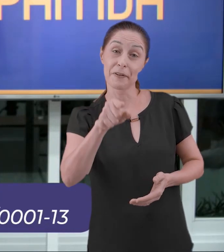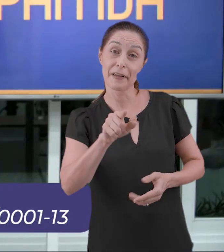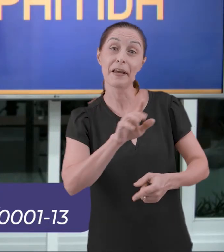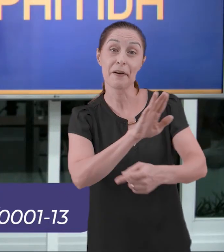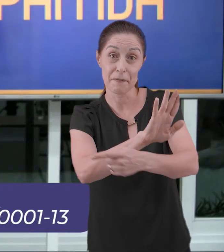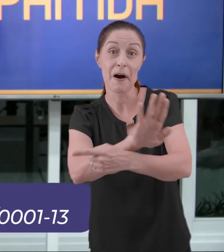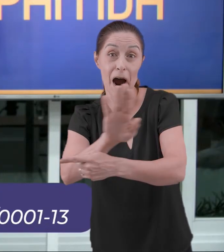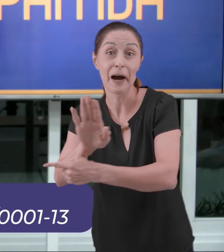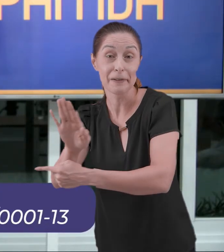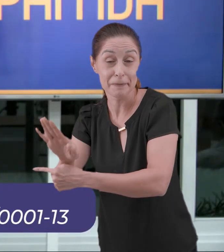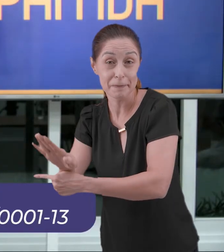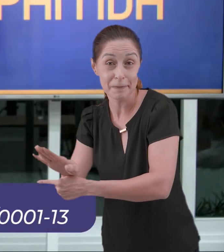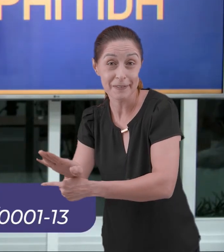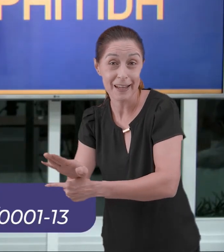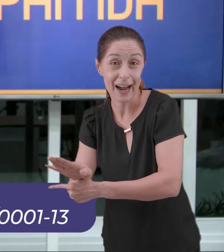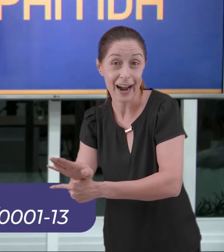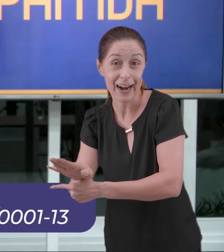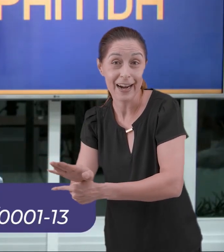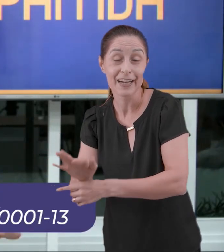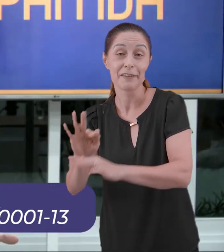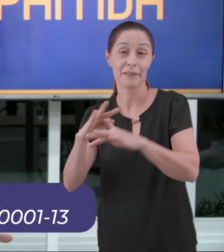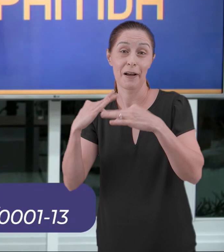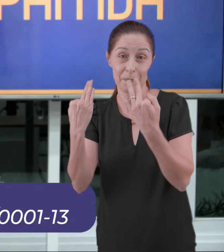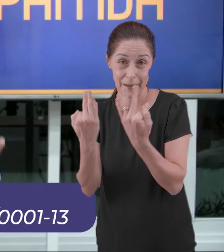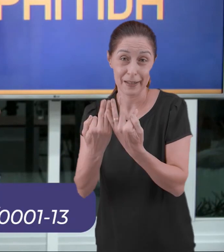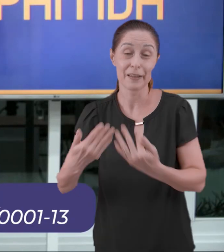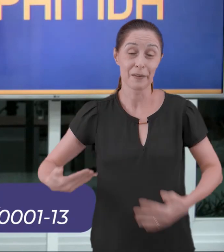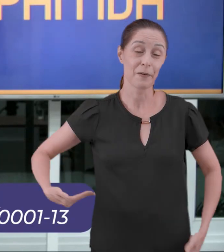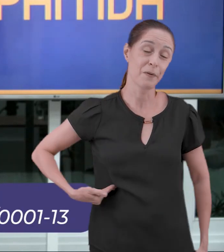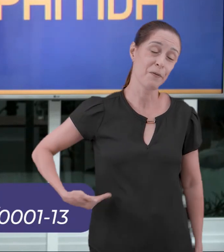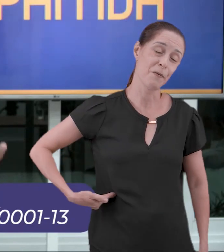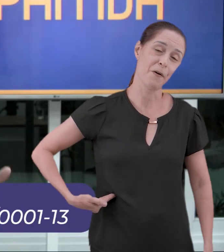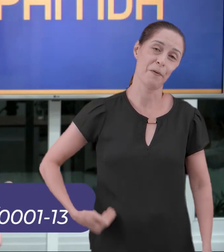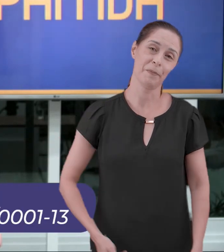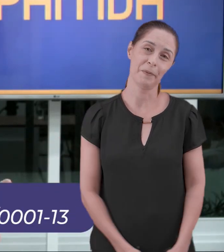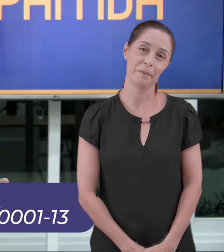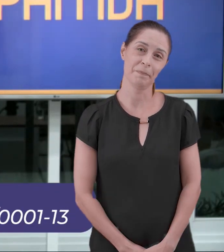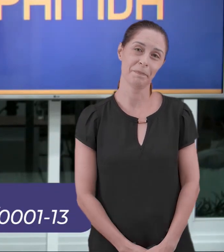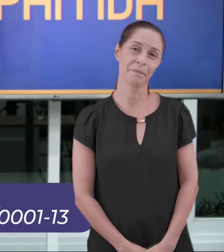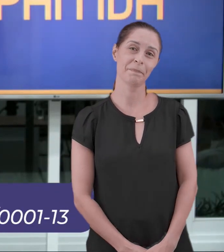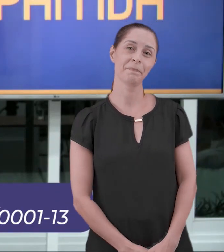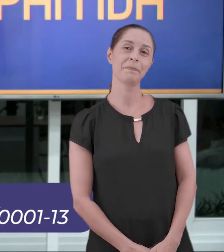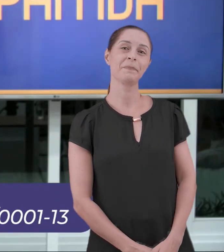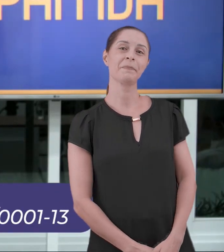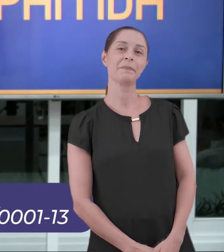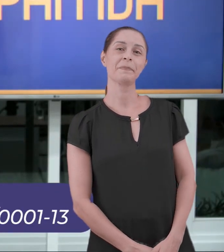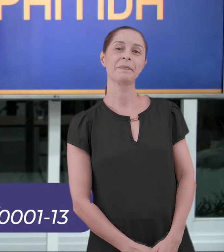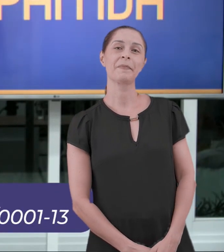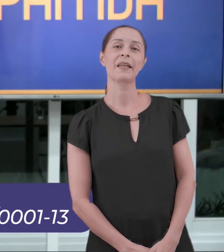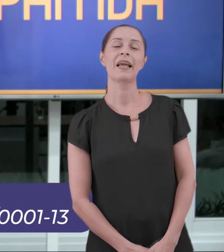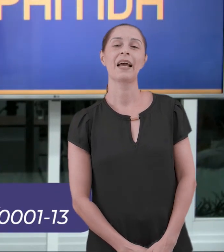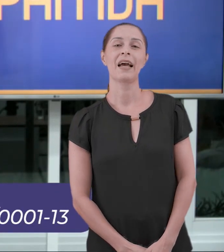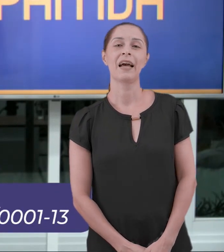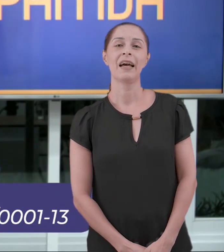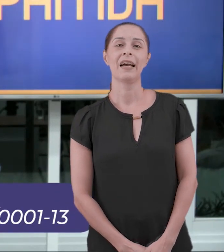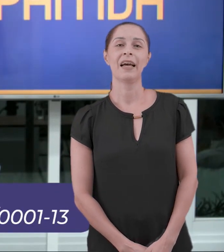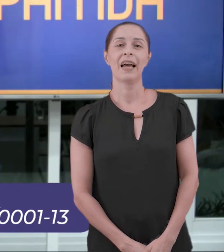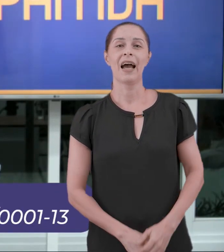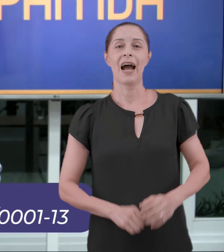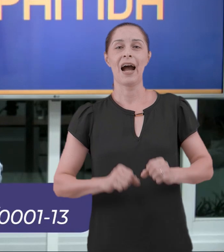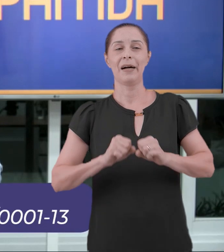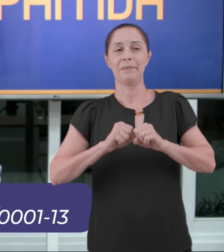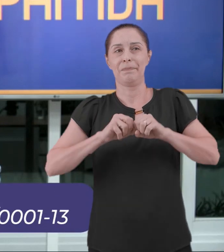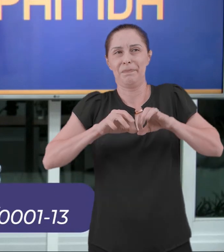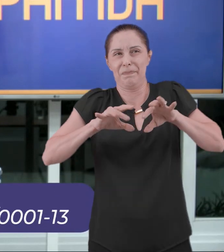direto a comida para a mesa daqueles que estão precisando. Então, deixa Deus te usar aí, a campanha continua, a